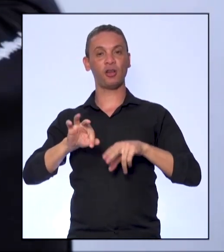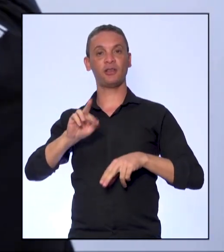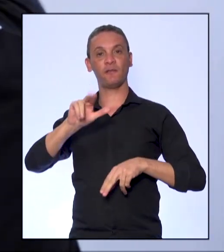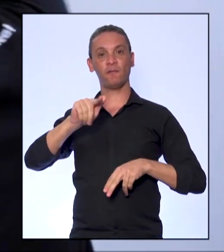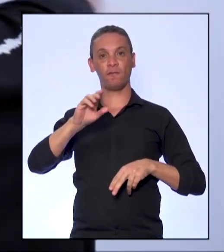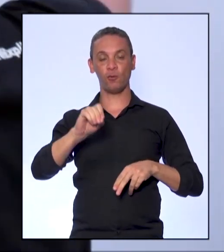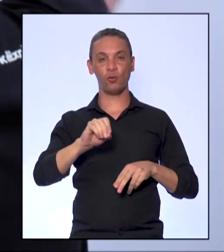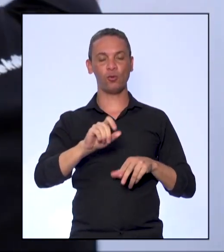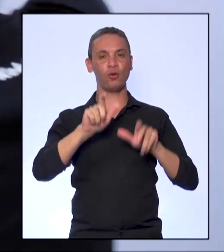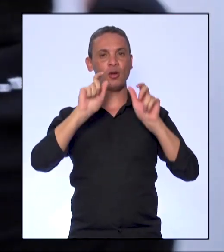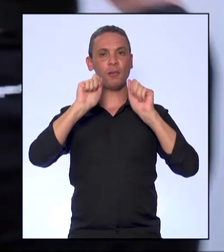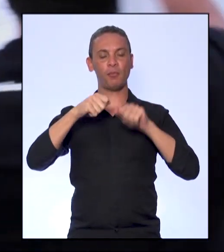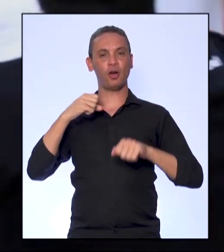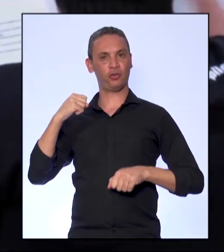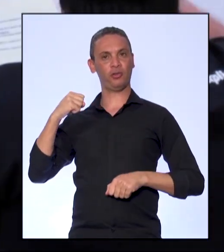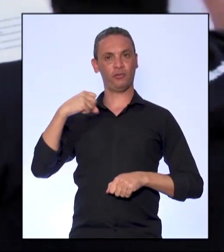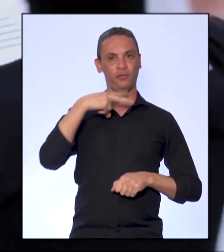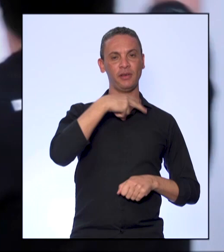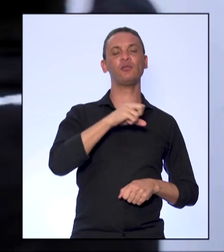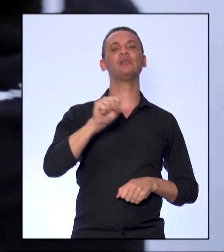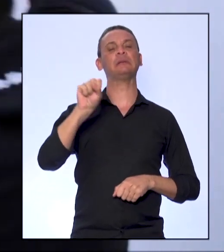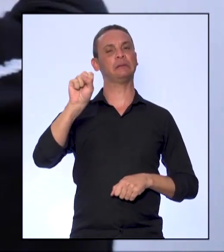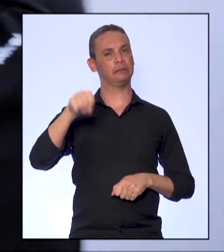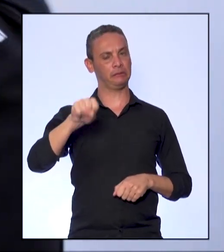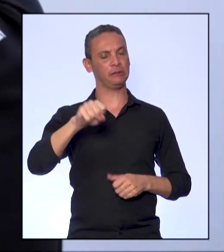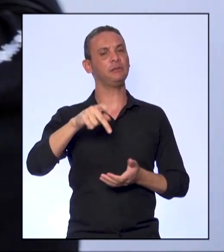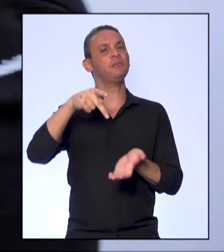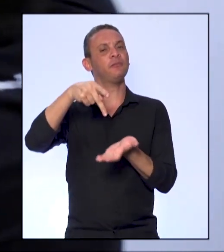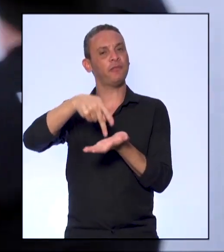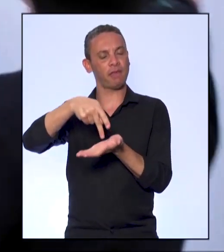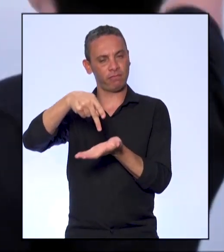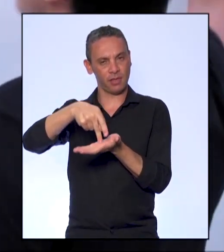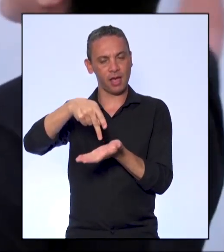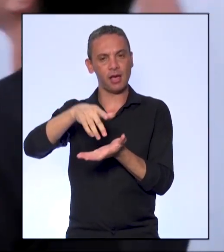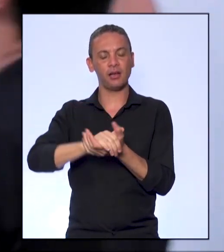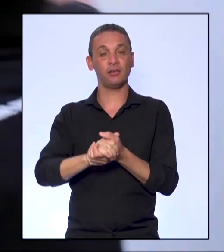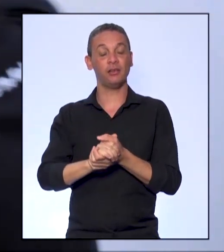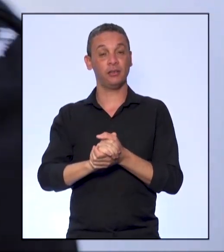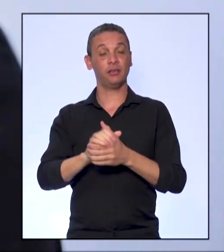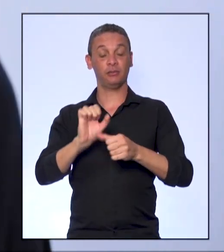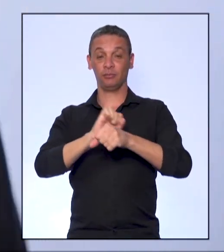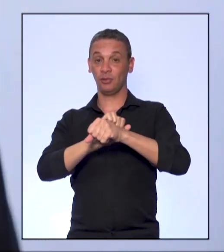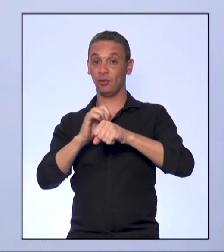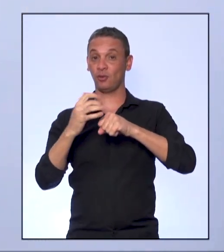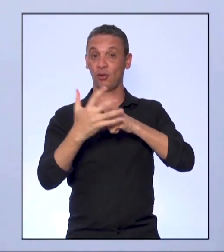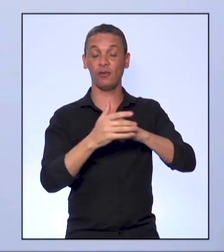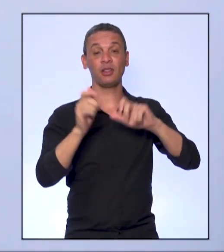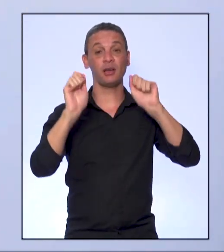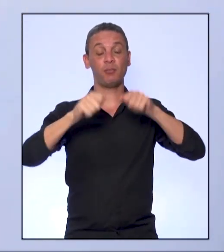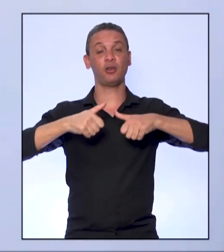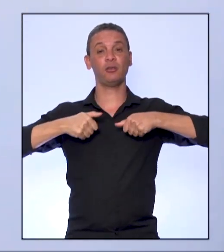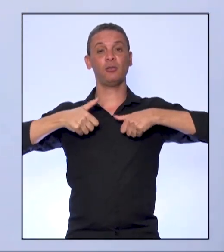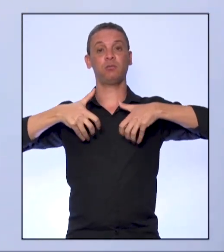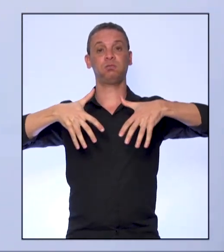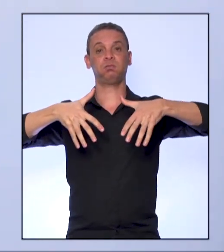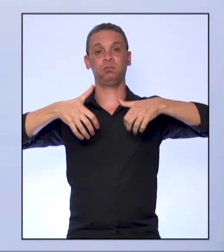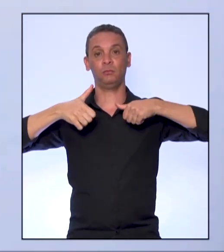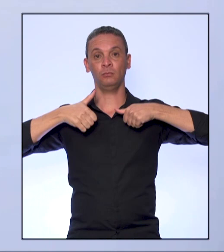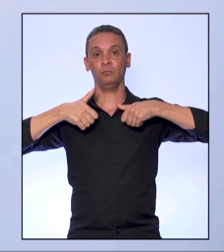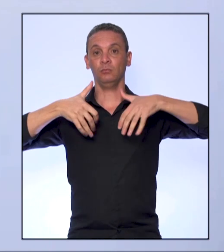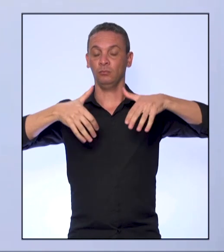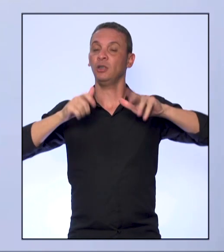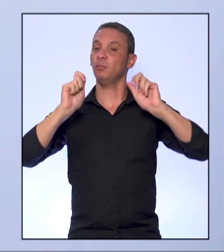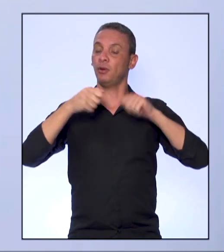origem viral. Sim, tanto que o coronavírus, ele pode chegar a um quadro de